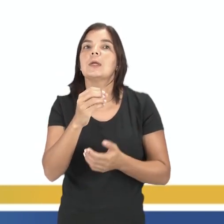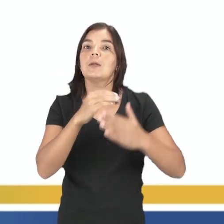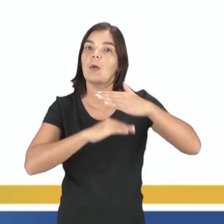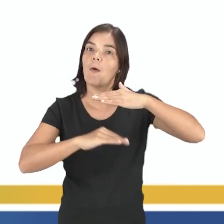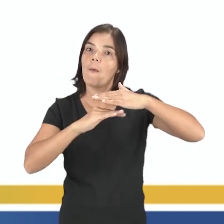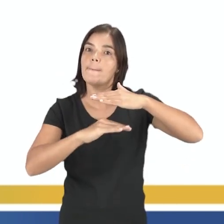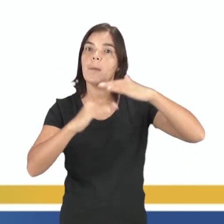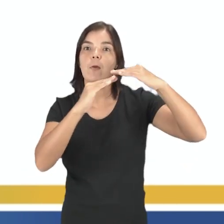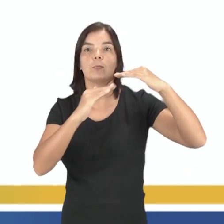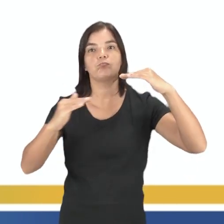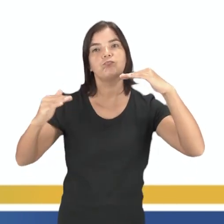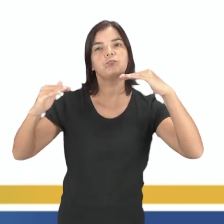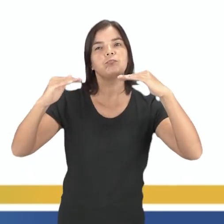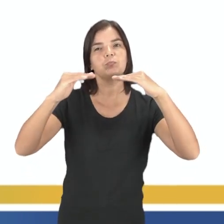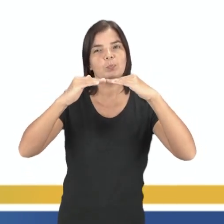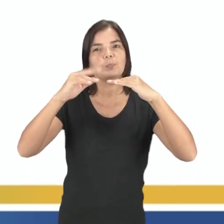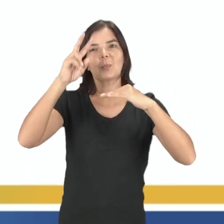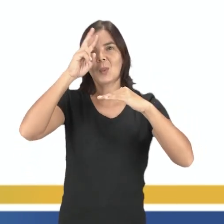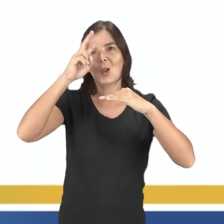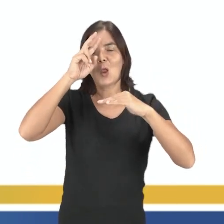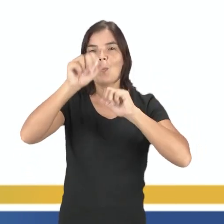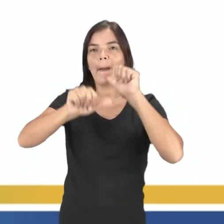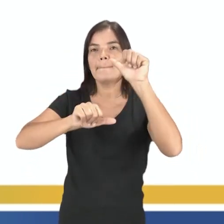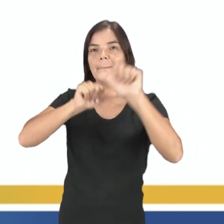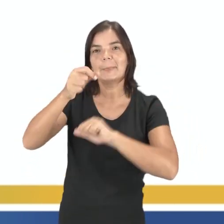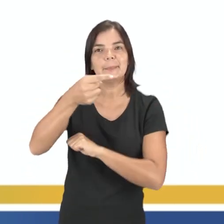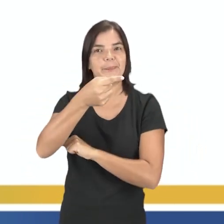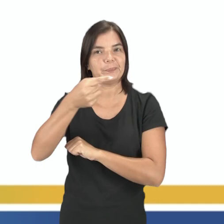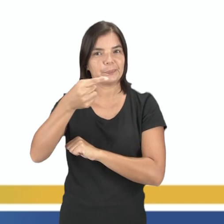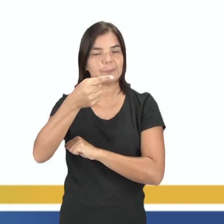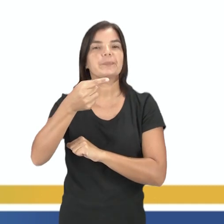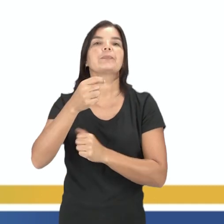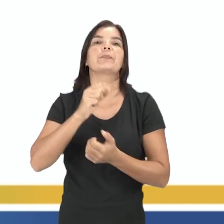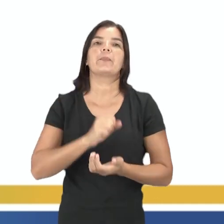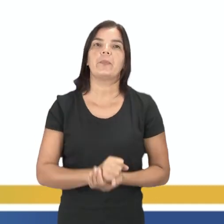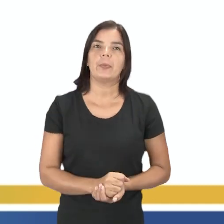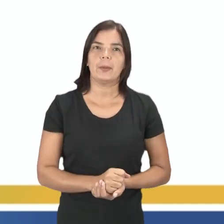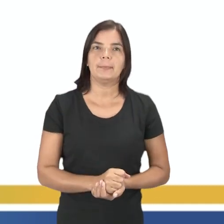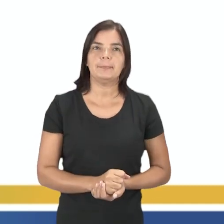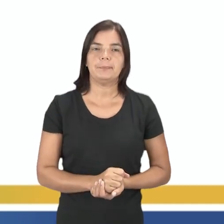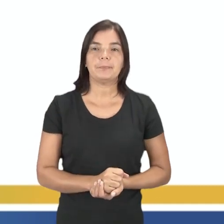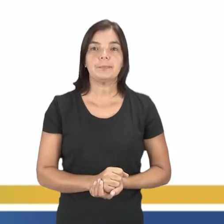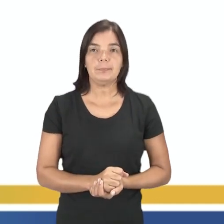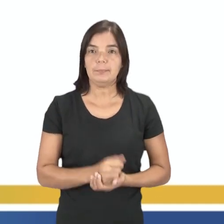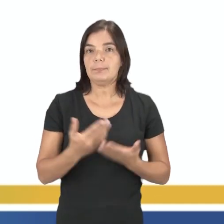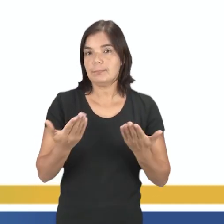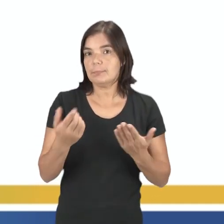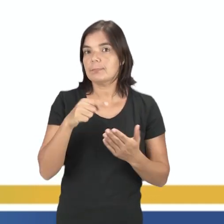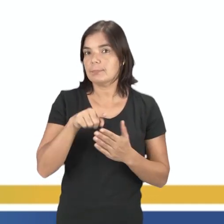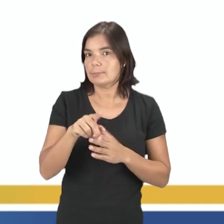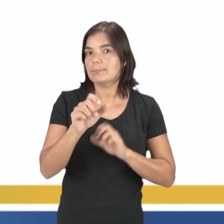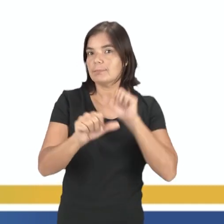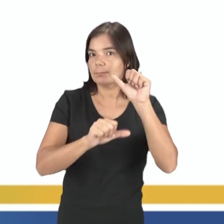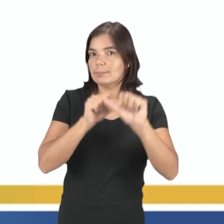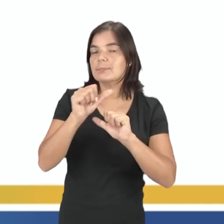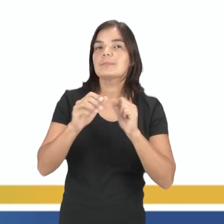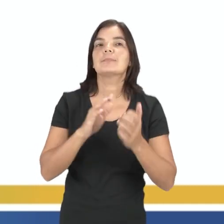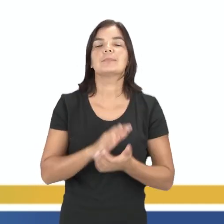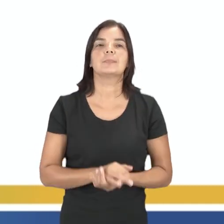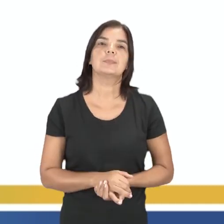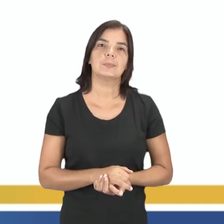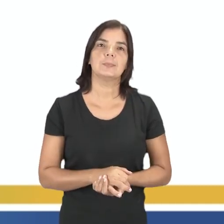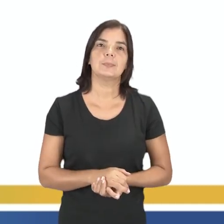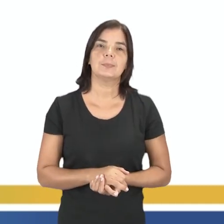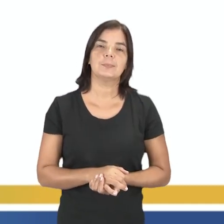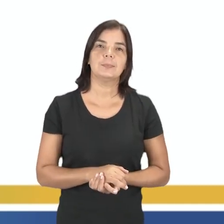aqui embaixo do 14, você levou para cima, ele estava positivo e ficou negativo. Quando você faz aqui a